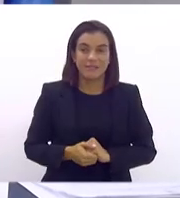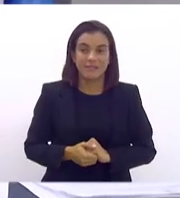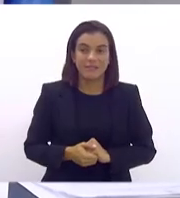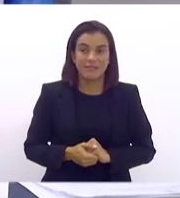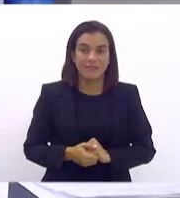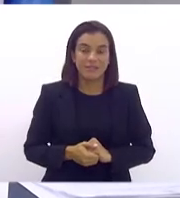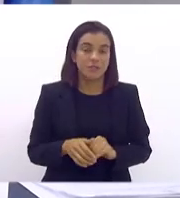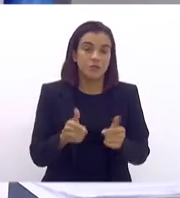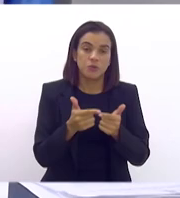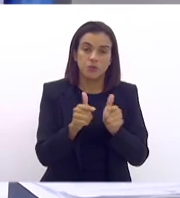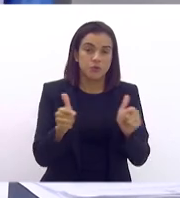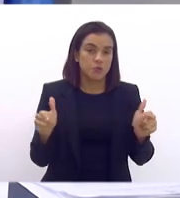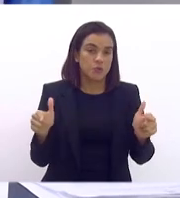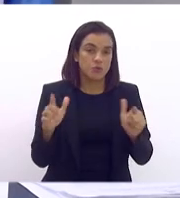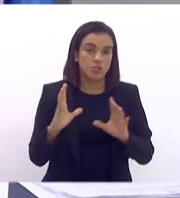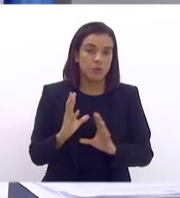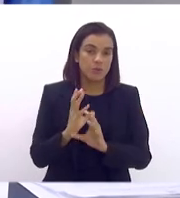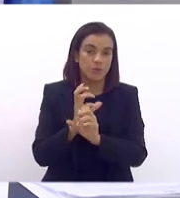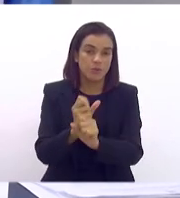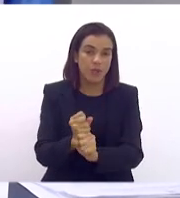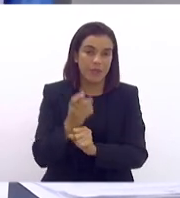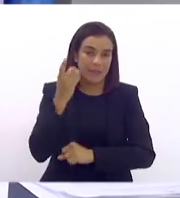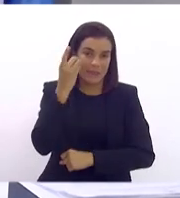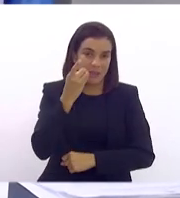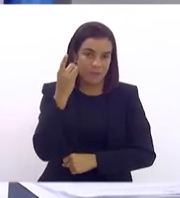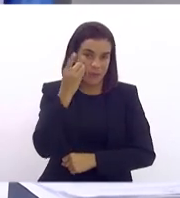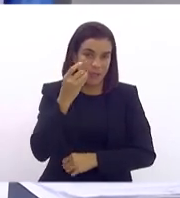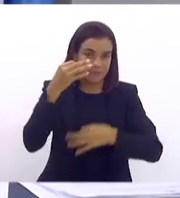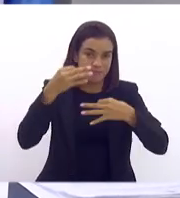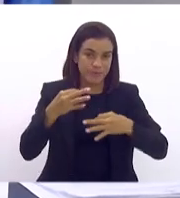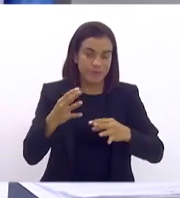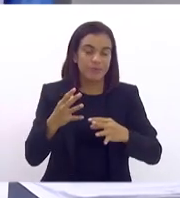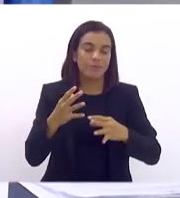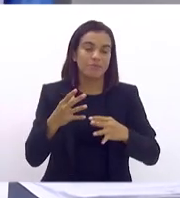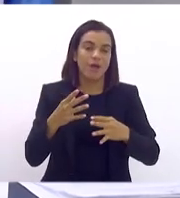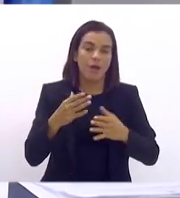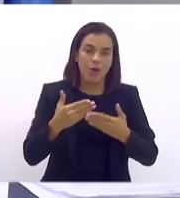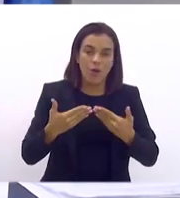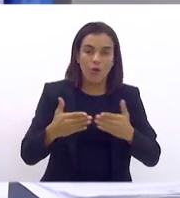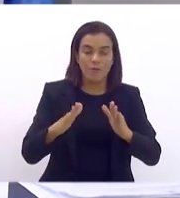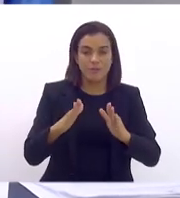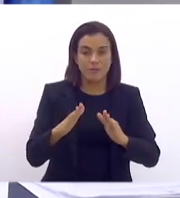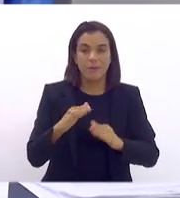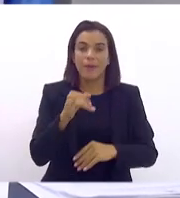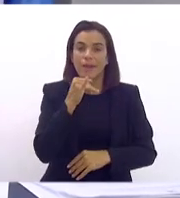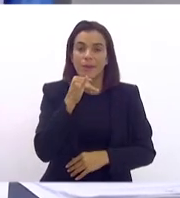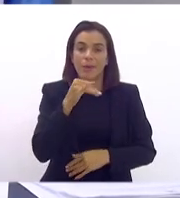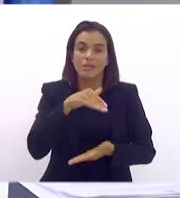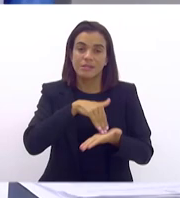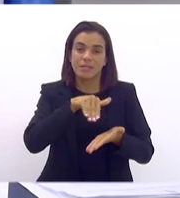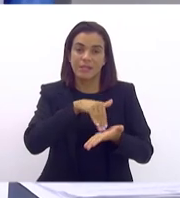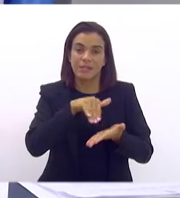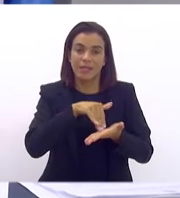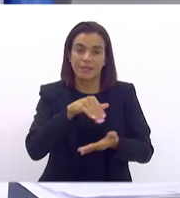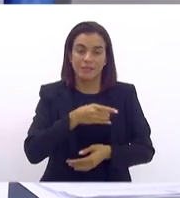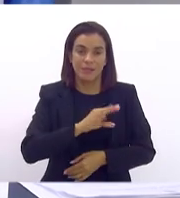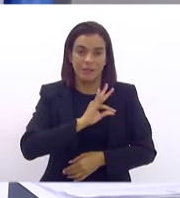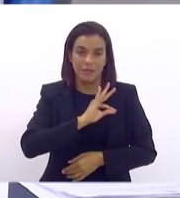não tínhamos quórum para deliberar, por exemplo, a convocação do secretário de Polícia